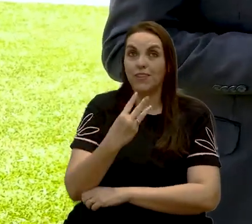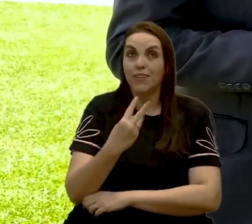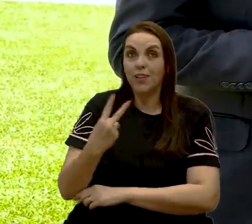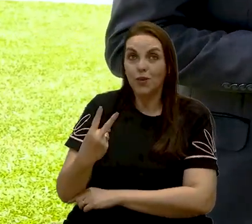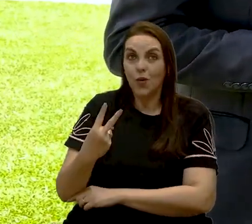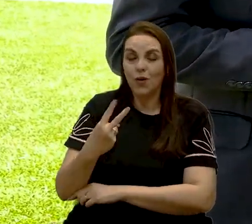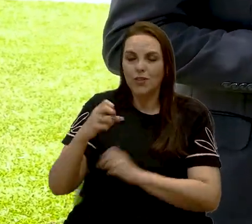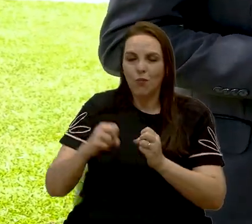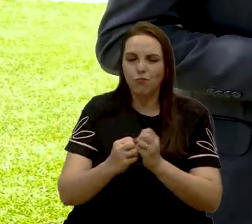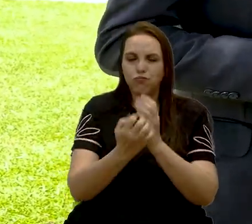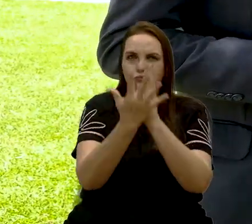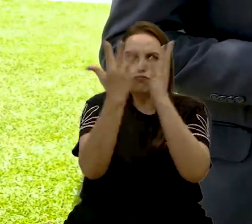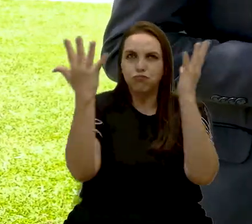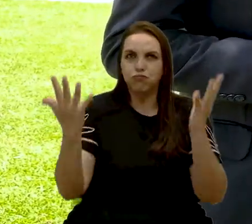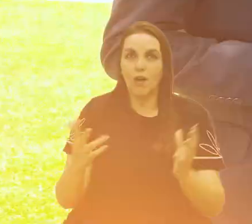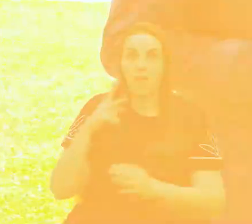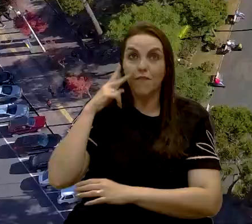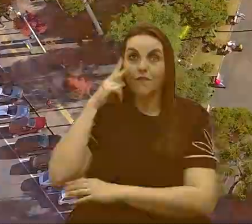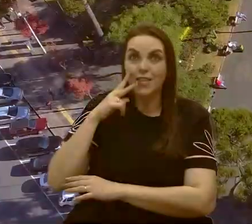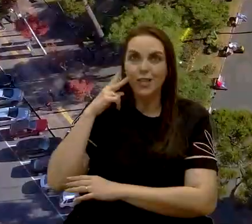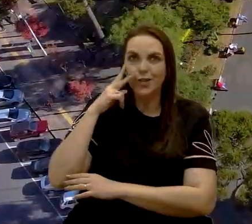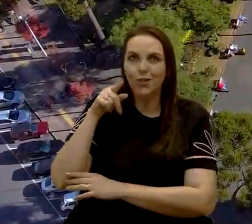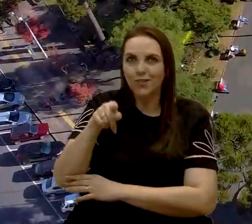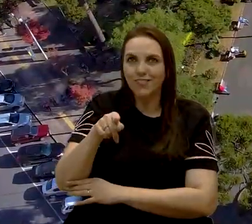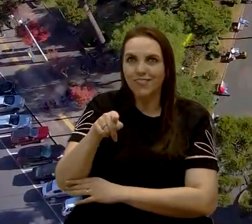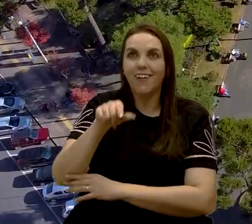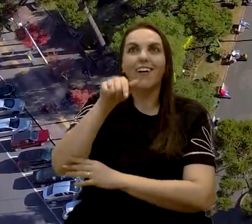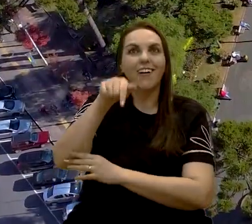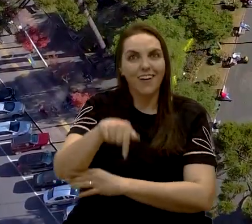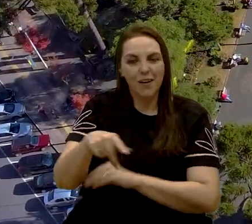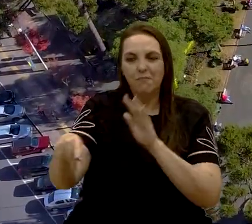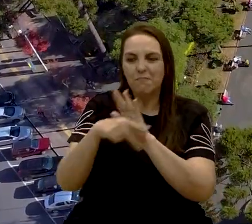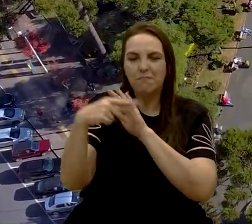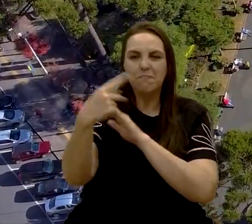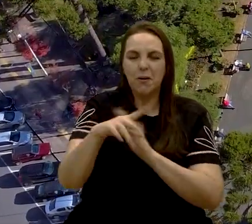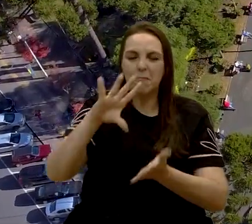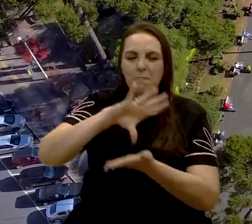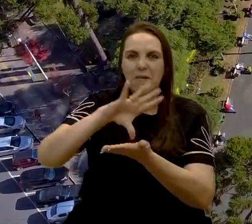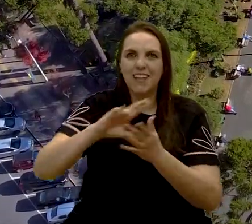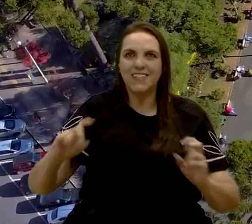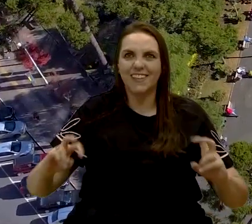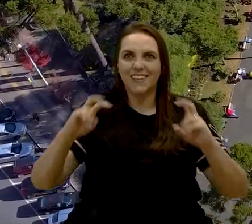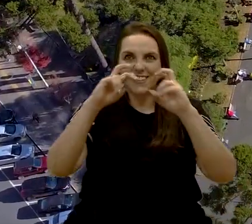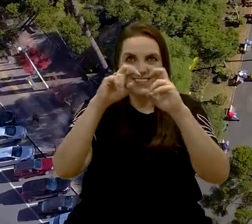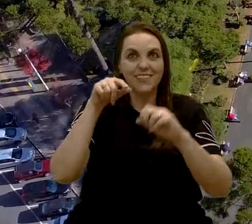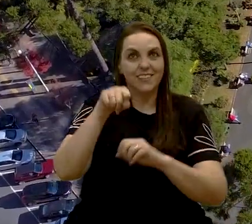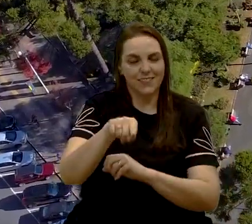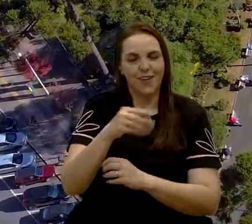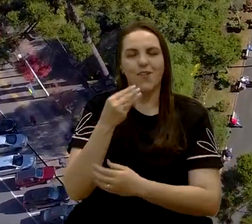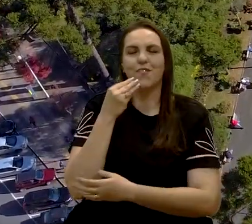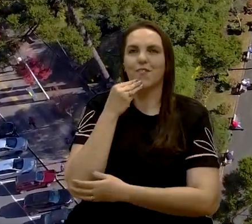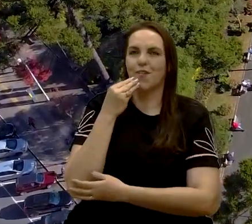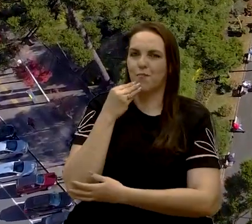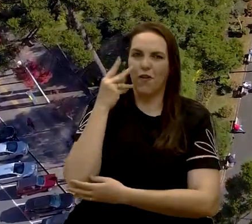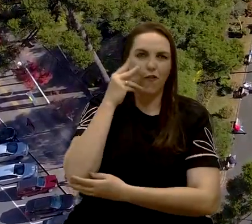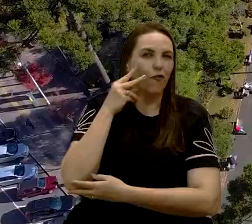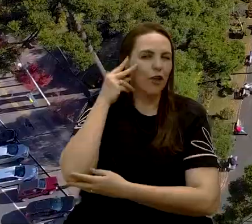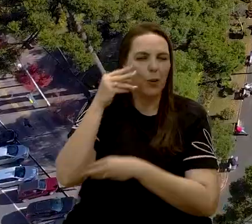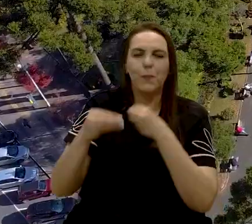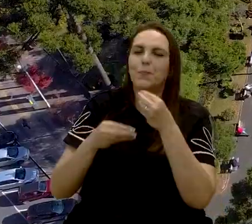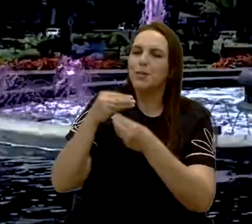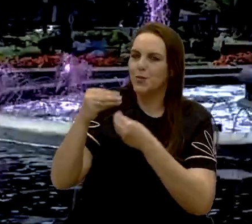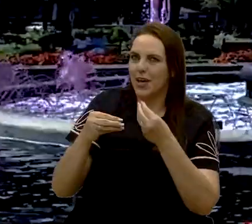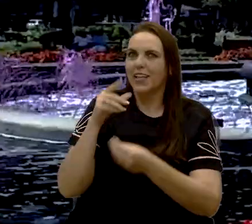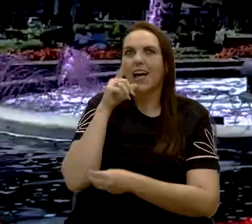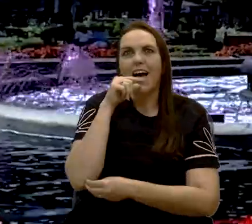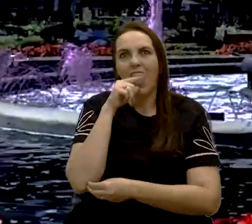a gente teve um chafariz que jorrava vinho. E foi um chafariz localizado na Praça Dante Alighieri. E é claro, o vinho misturado